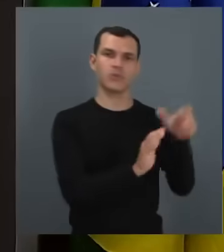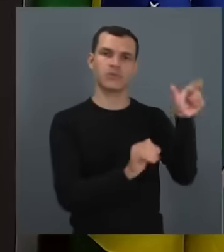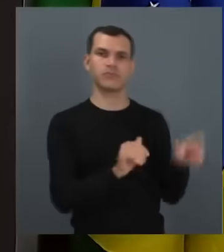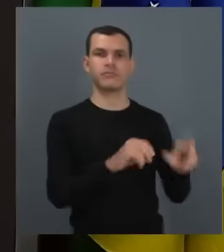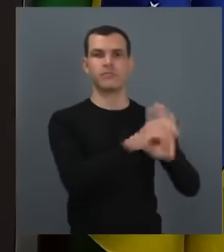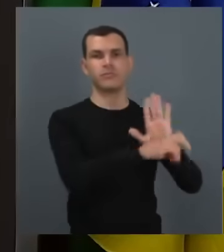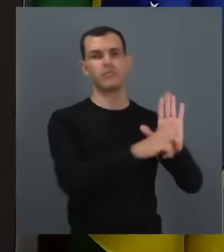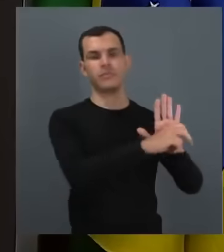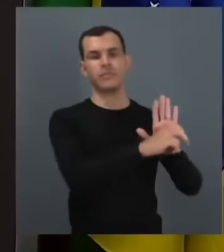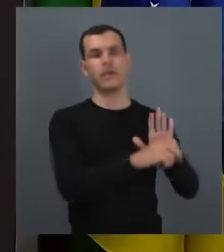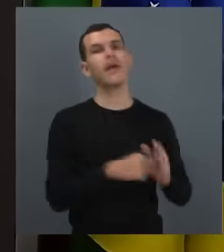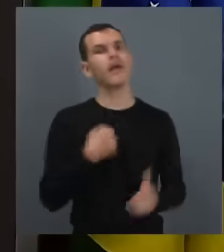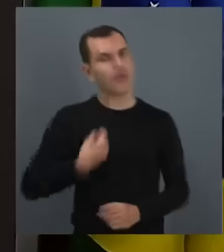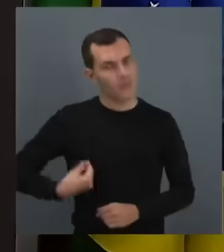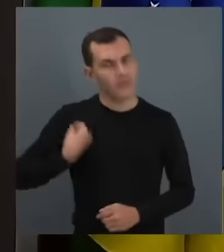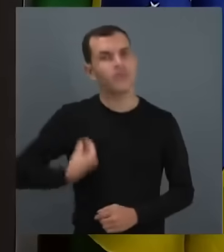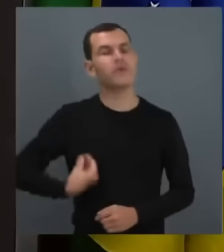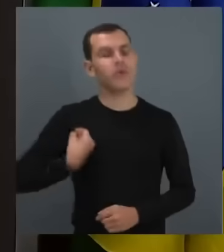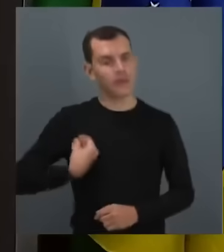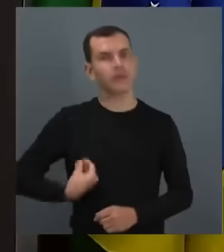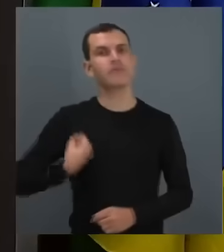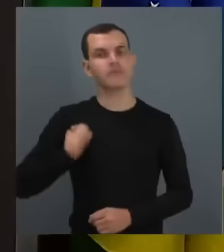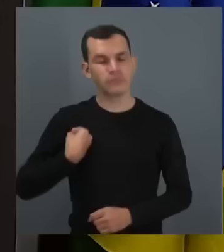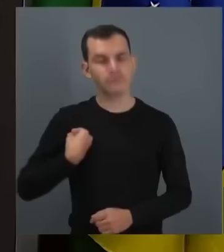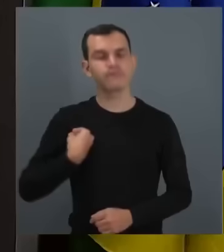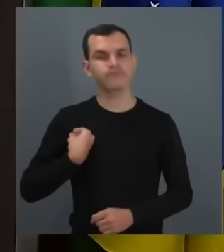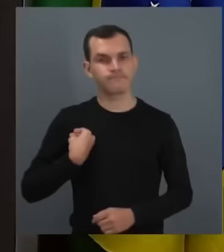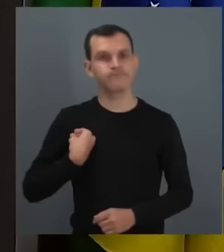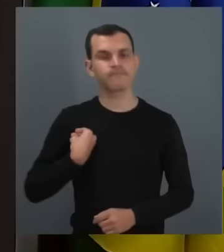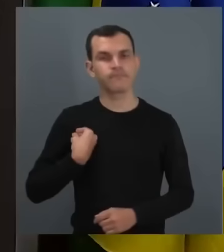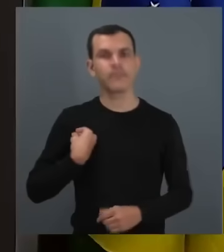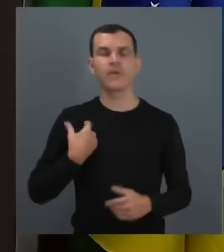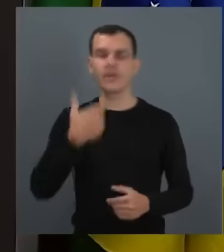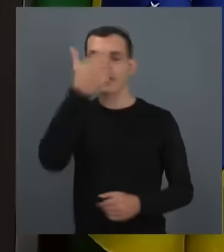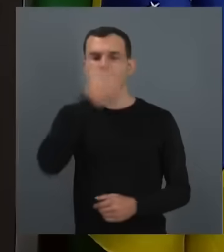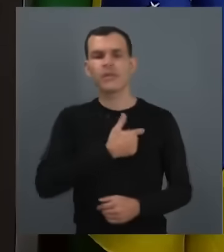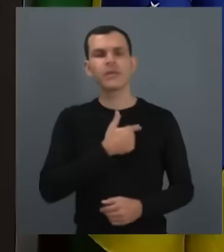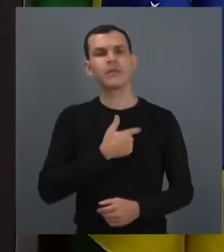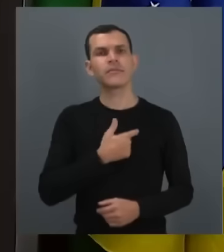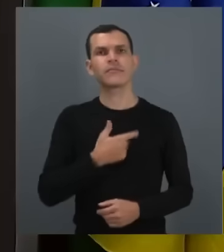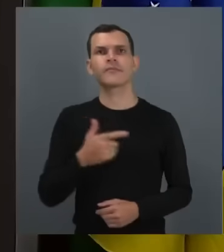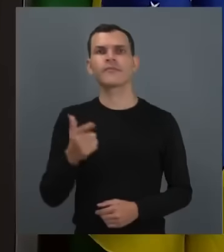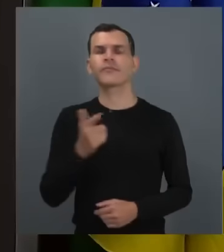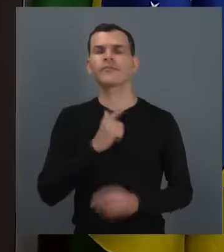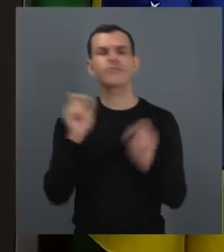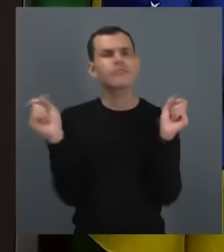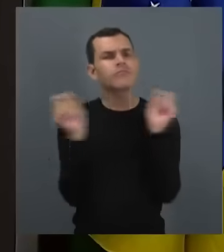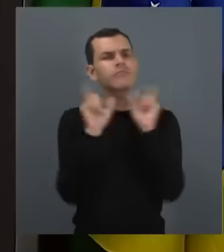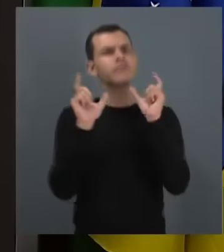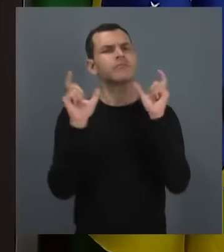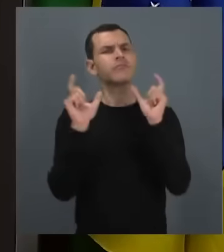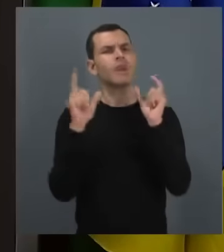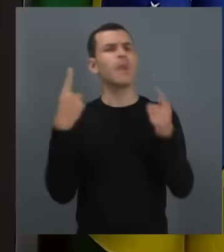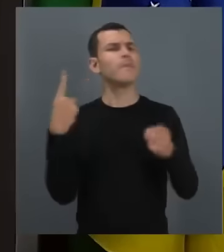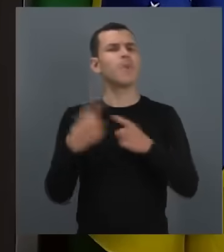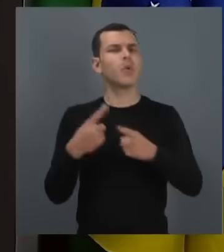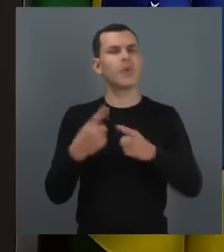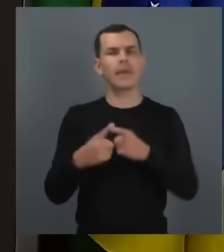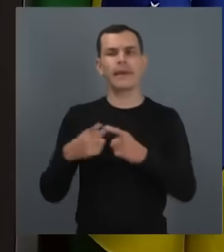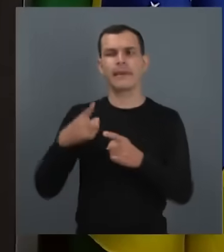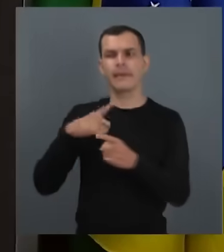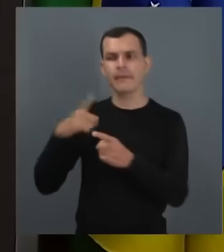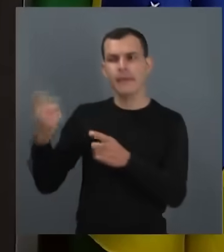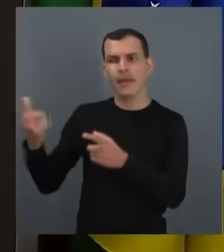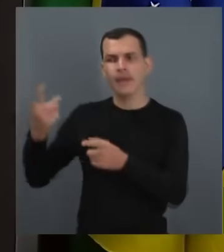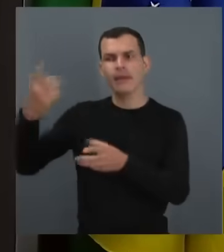Eu vivi esse caso e estou estarrecido com por que querem censurar